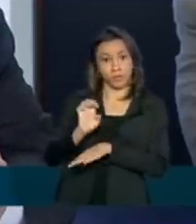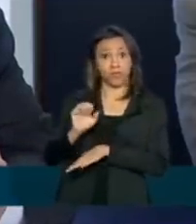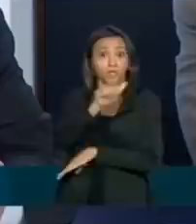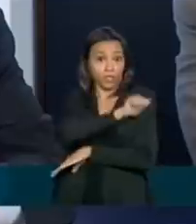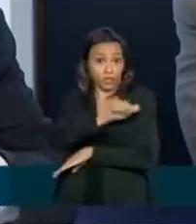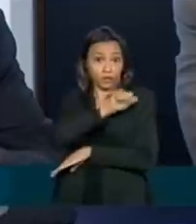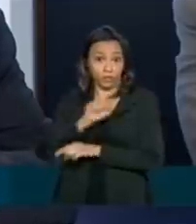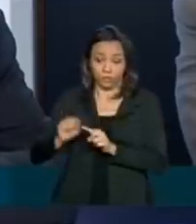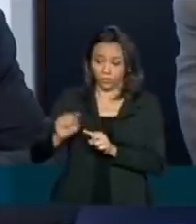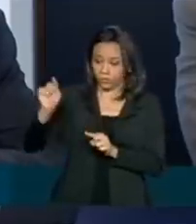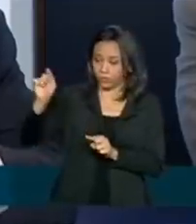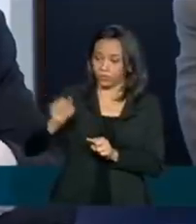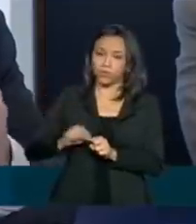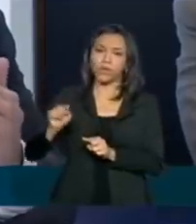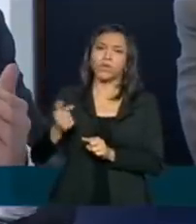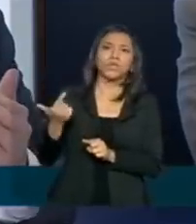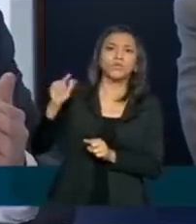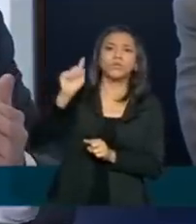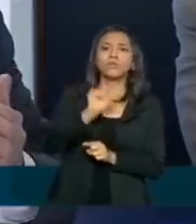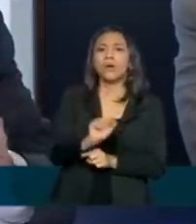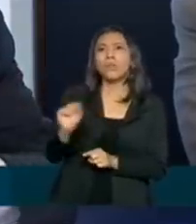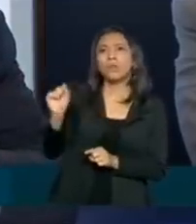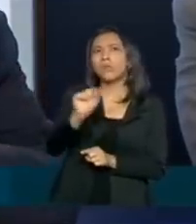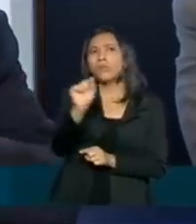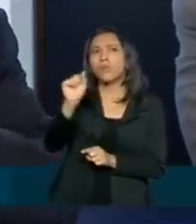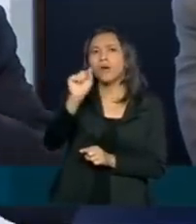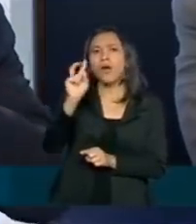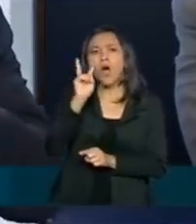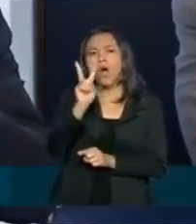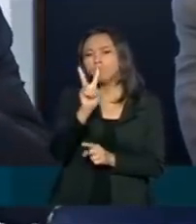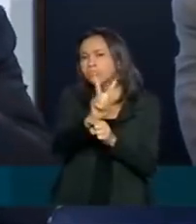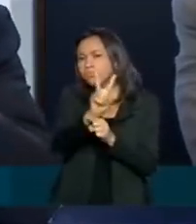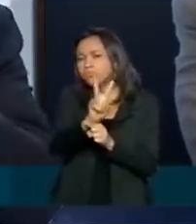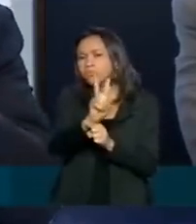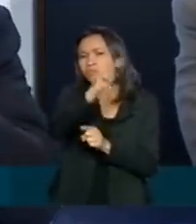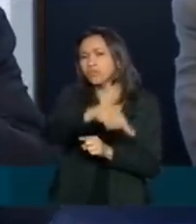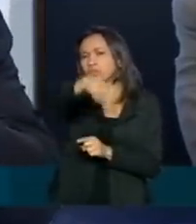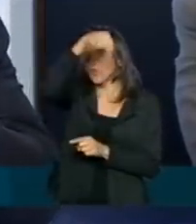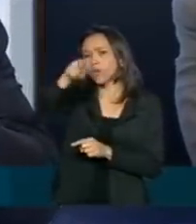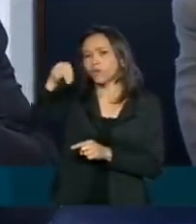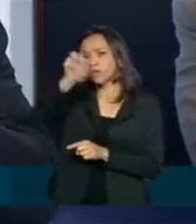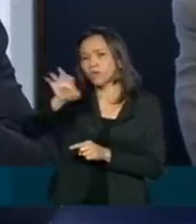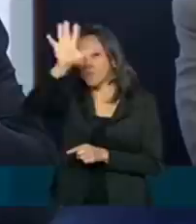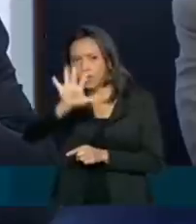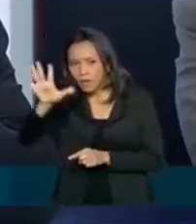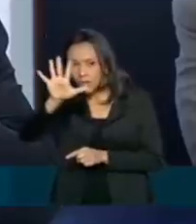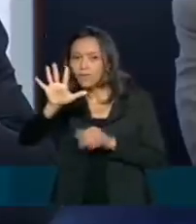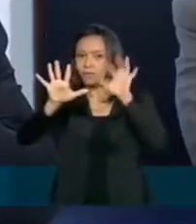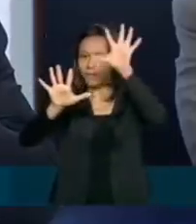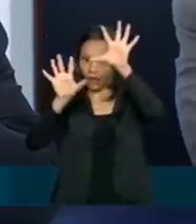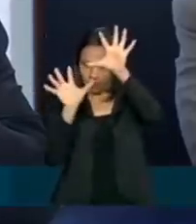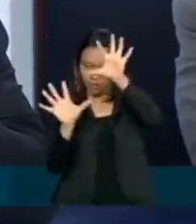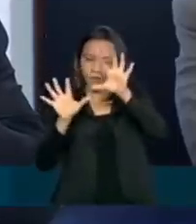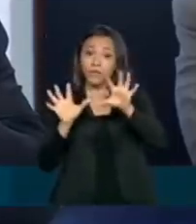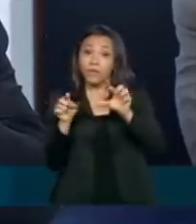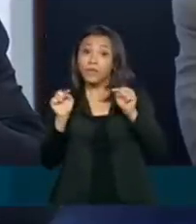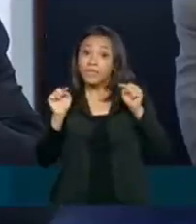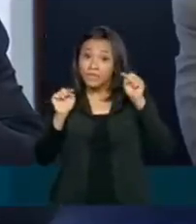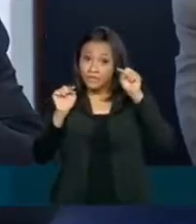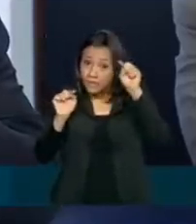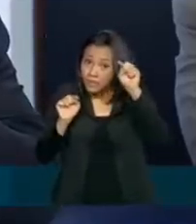São Paulo, e o restante nós estamos observando Norte e Nordeste. Nesse TO